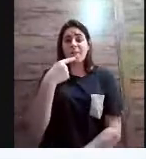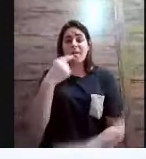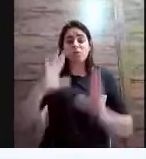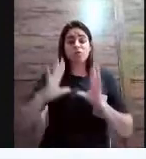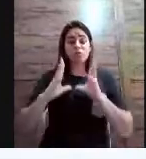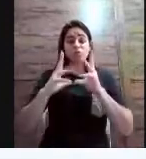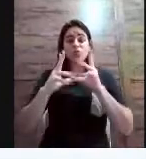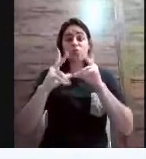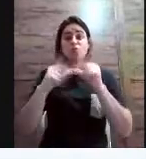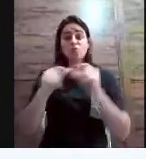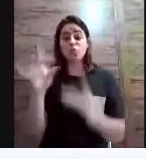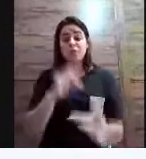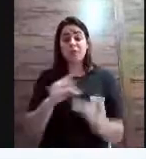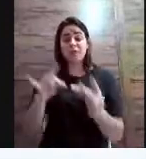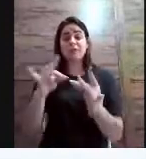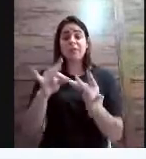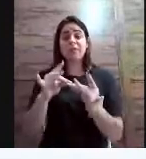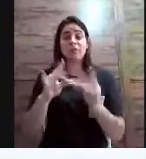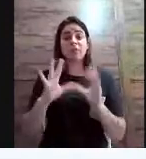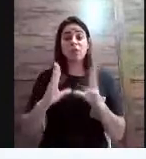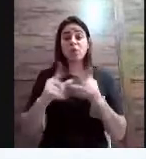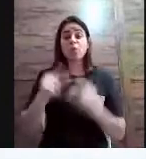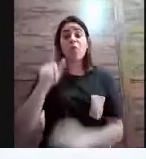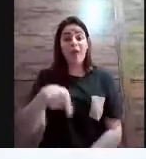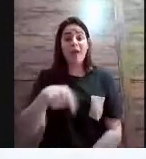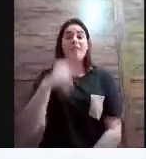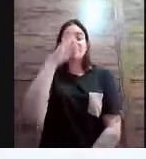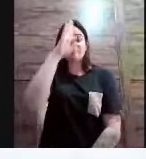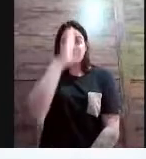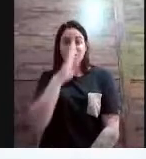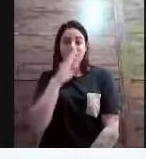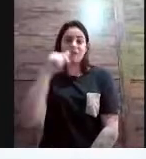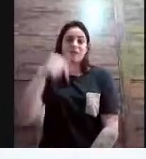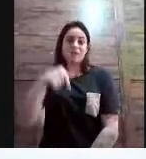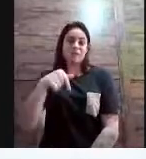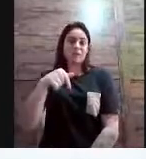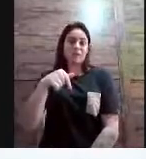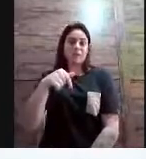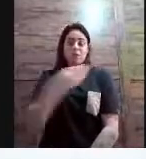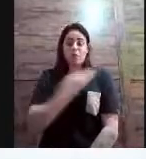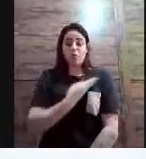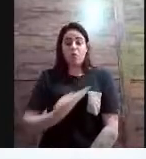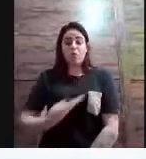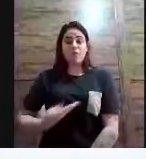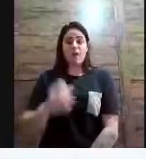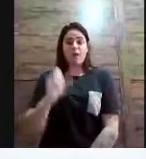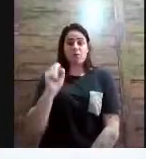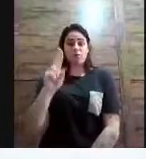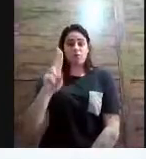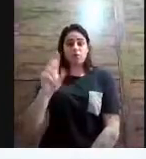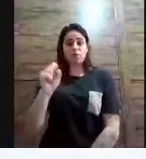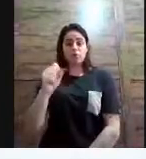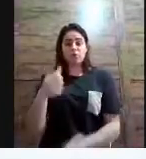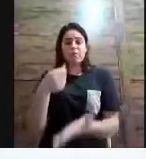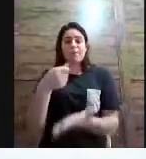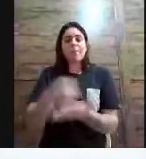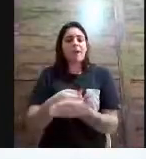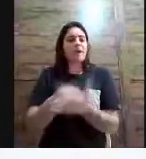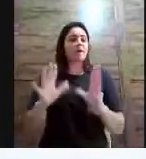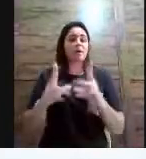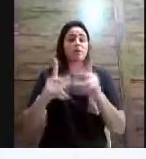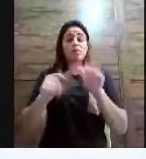HIV/AIDS, o tratamento é totalmente gratuito, bancado pelo Sistema Único de Saúde, né? Então, essa